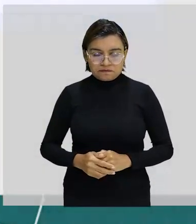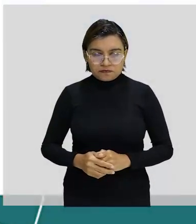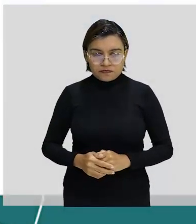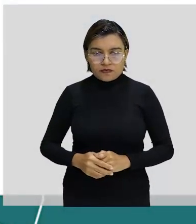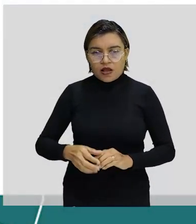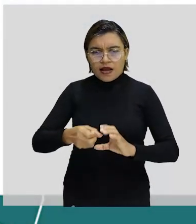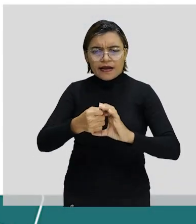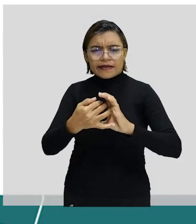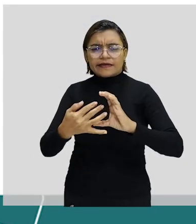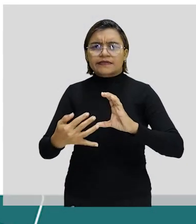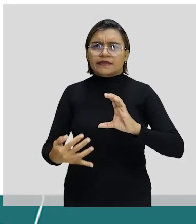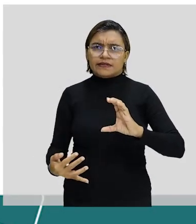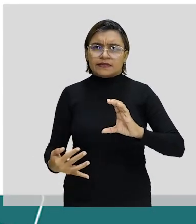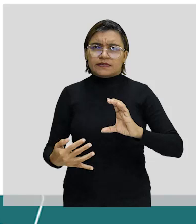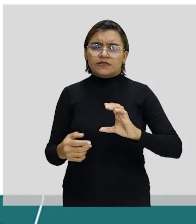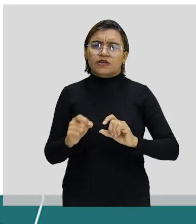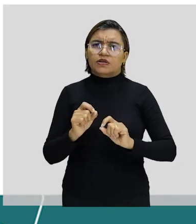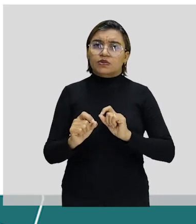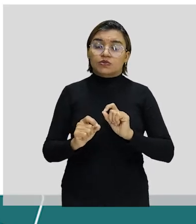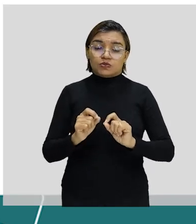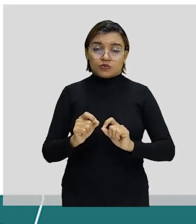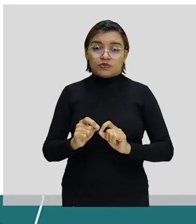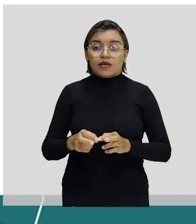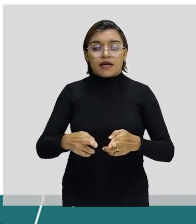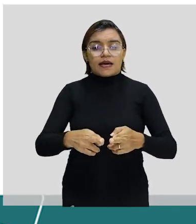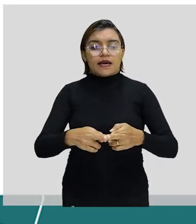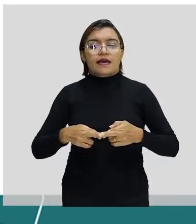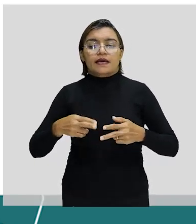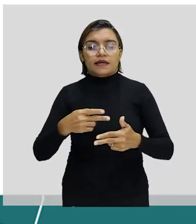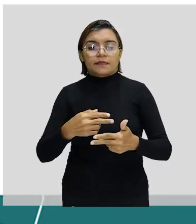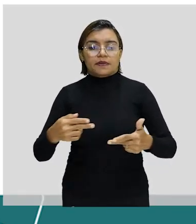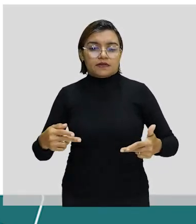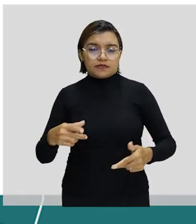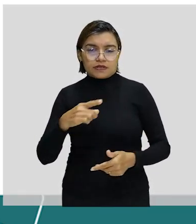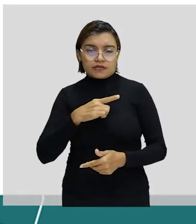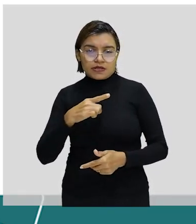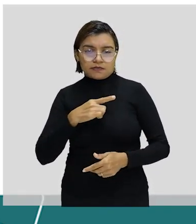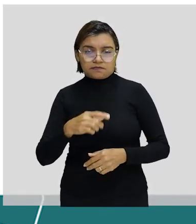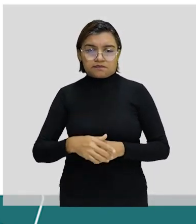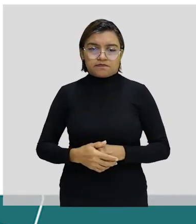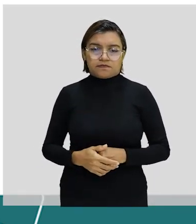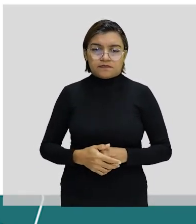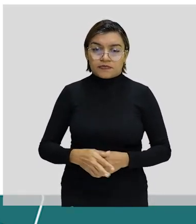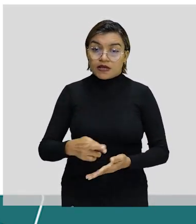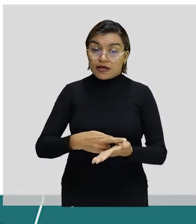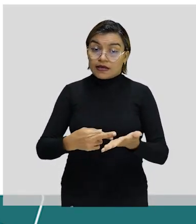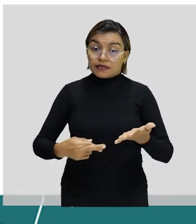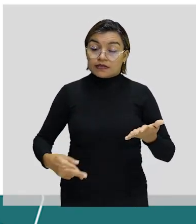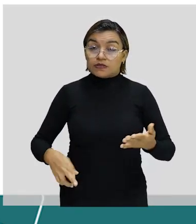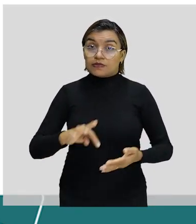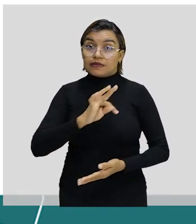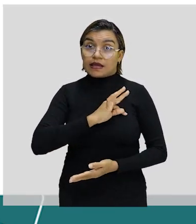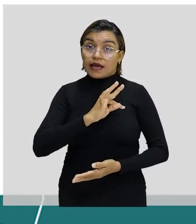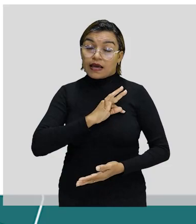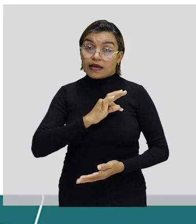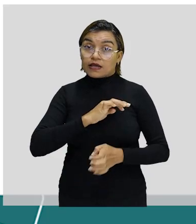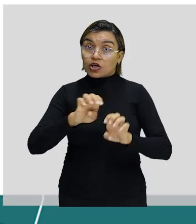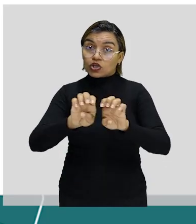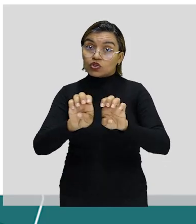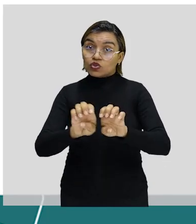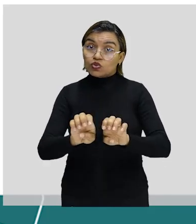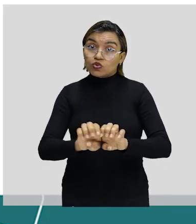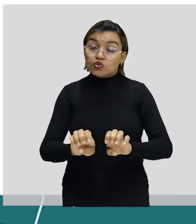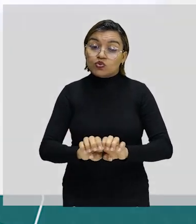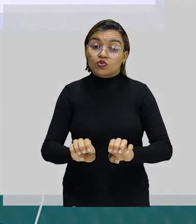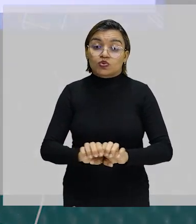as características dos requerimentos? Eles compreendem, é uma redação técnica, ou seja, ele tem uma estrutura própria,